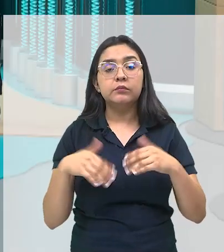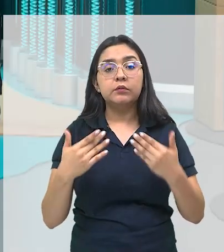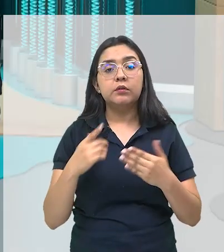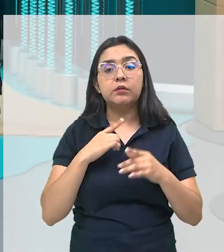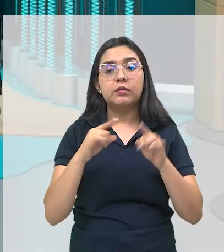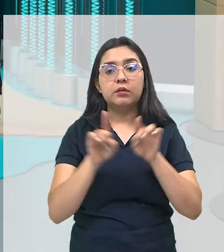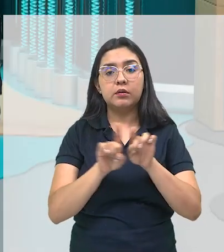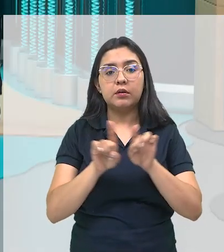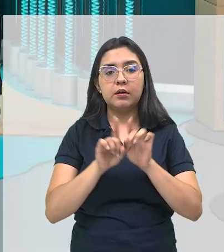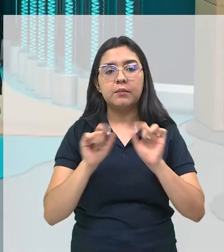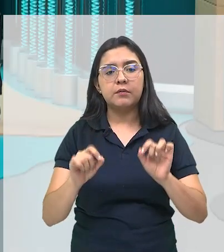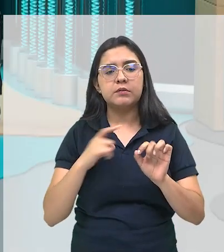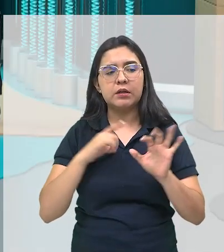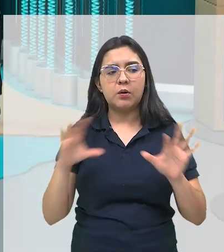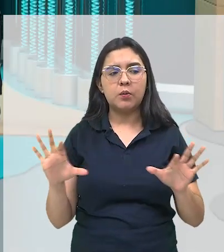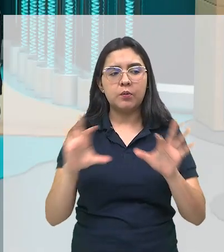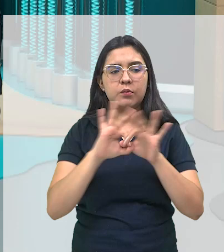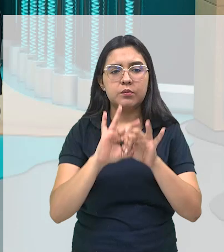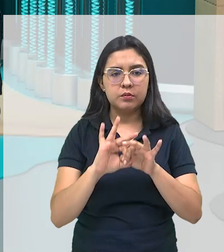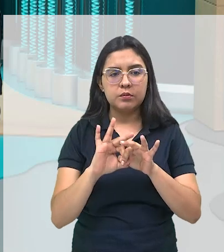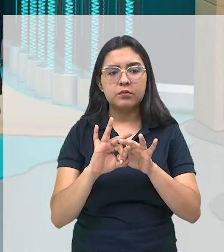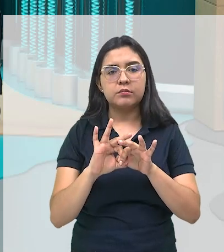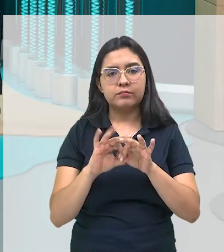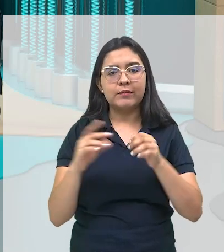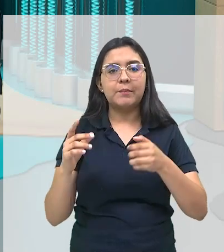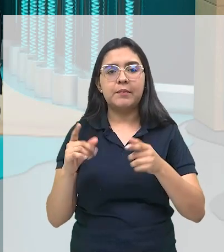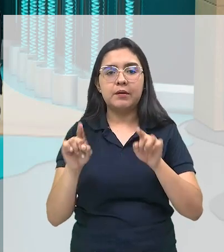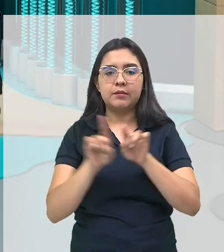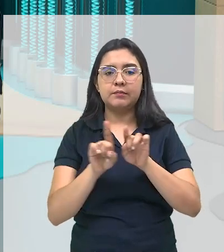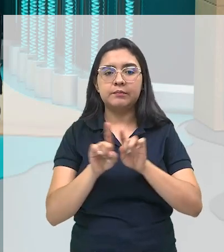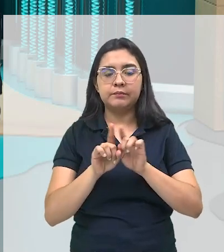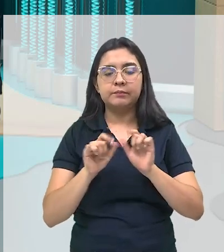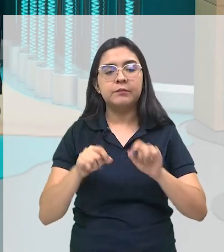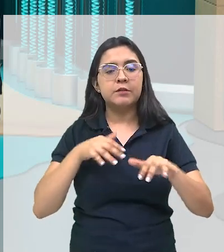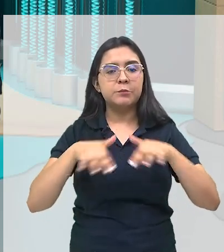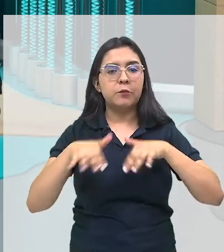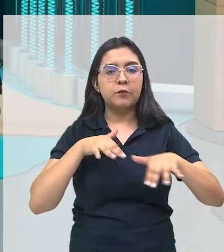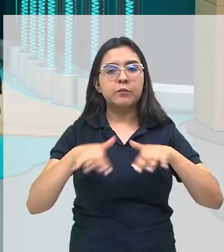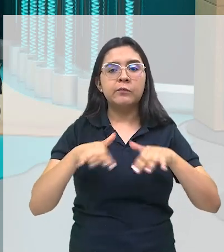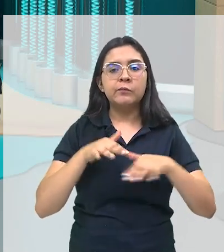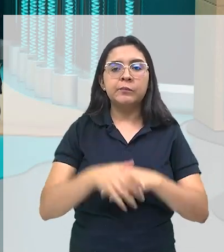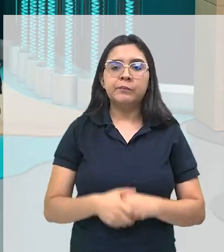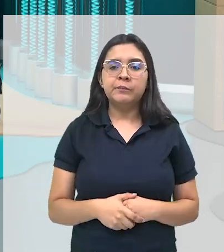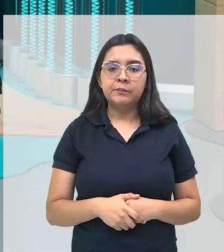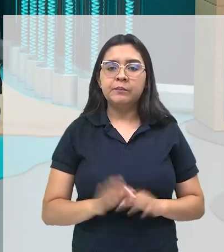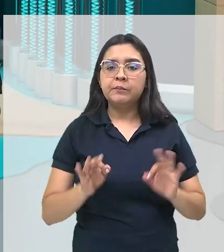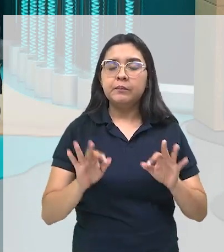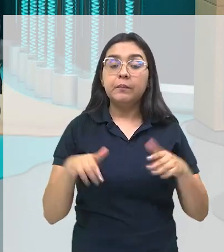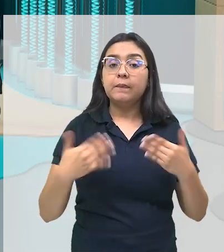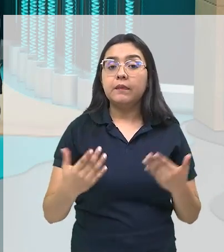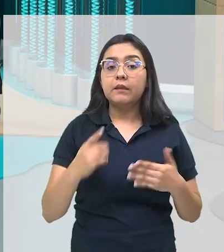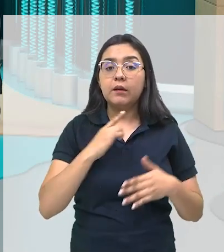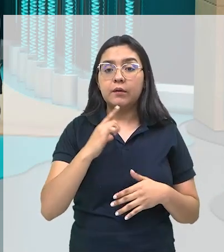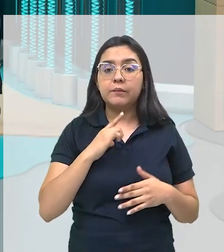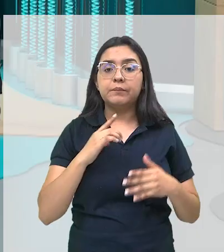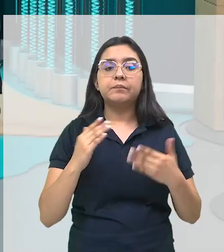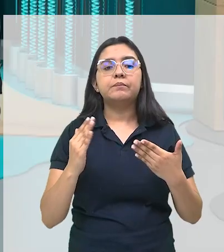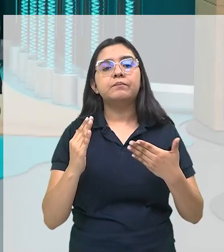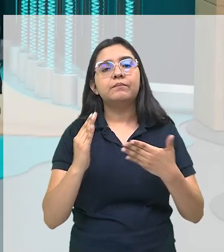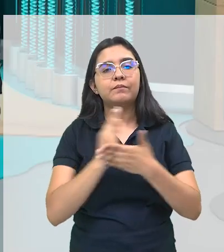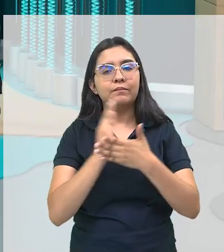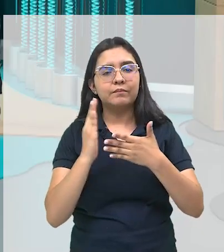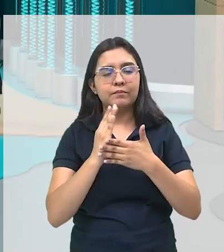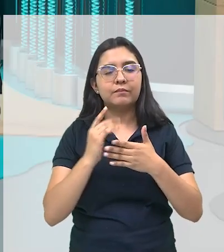favorece também a conexão, a condução do parceiro por meio desses movimentos, ok? Então, esses foram